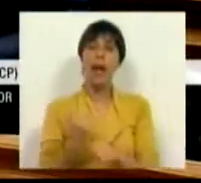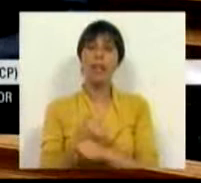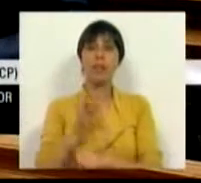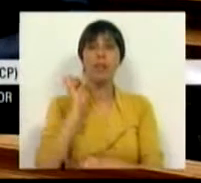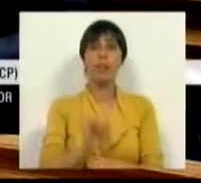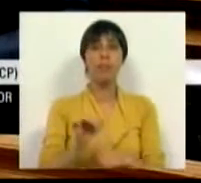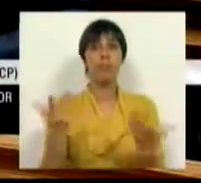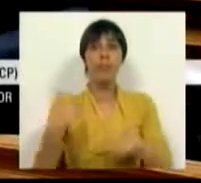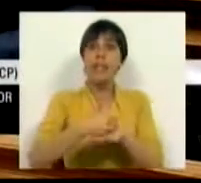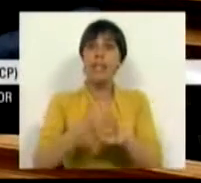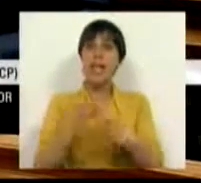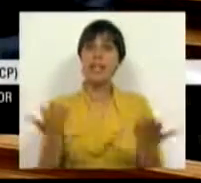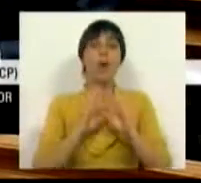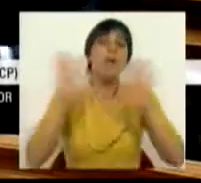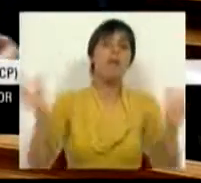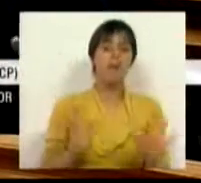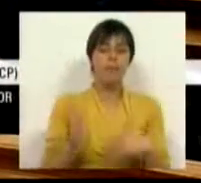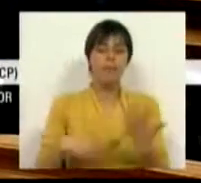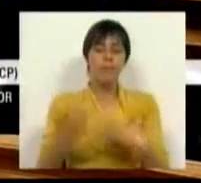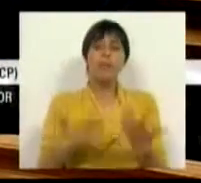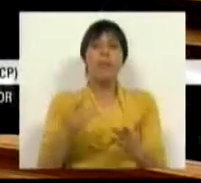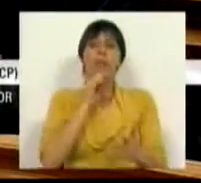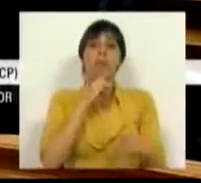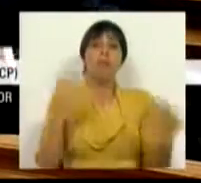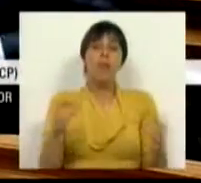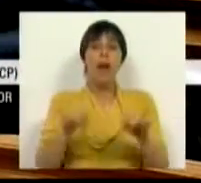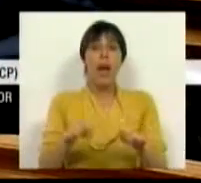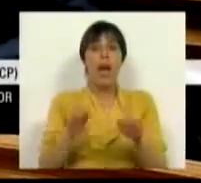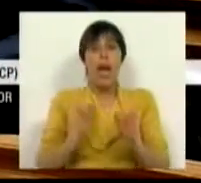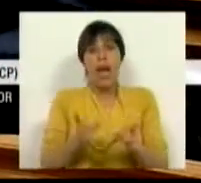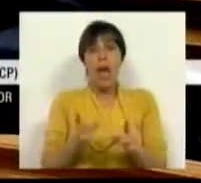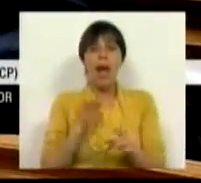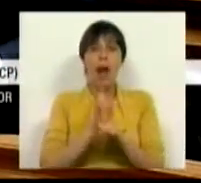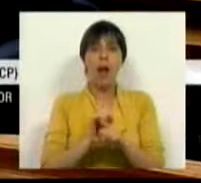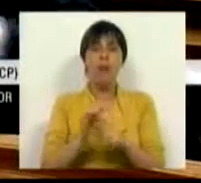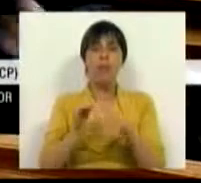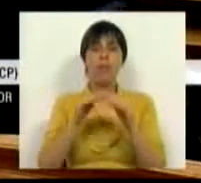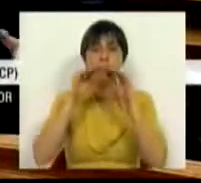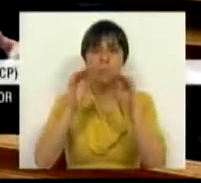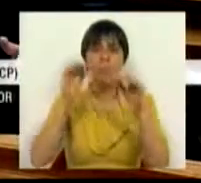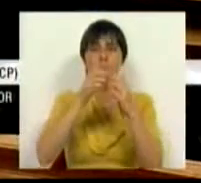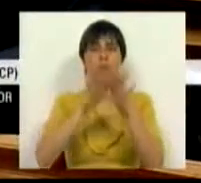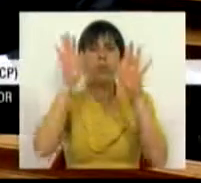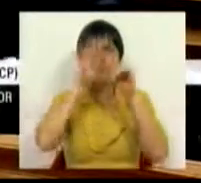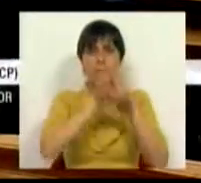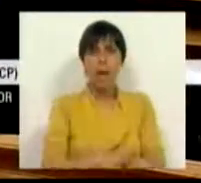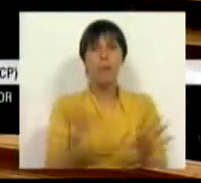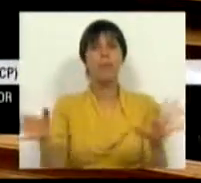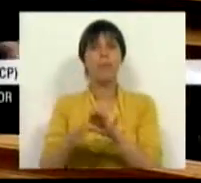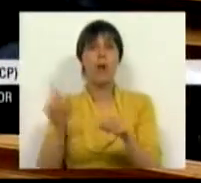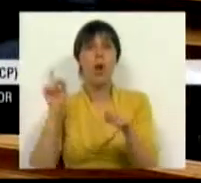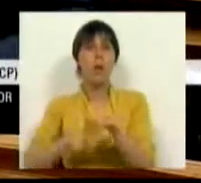atividade neste setor. Bom, mas na altura, provavelmente porque esta era a onda do bota-baixismo que imperava, uma